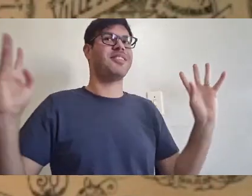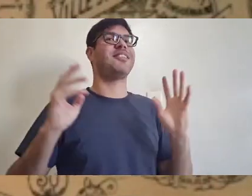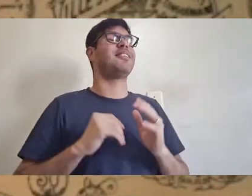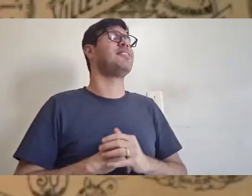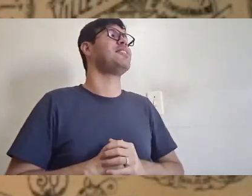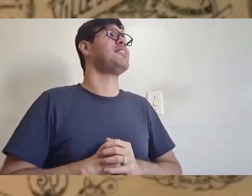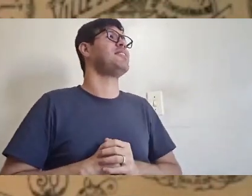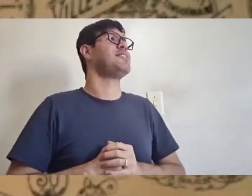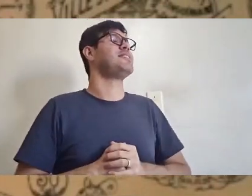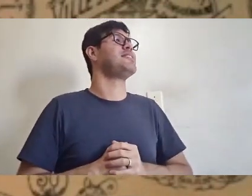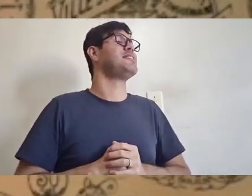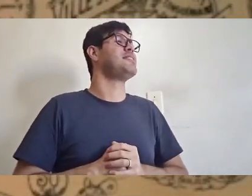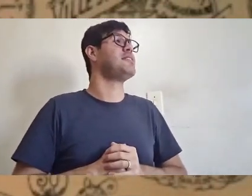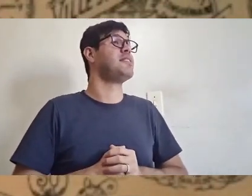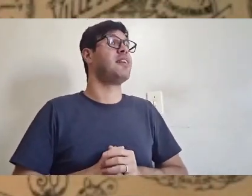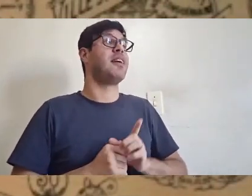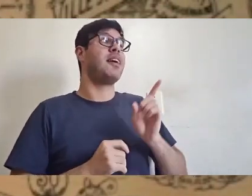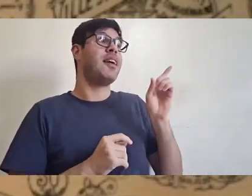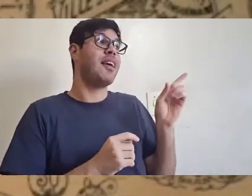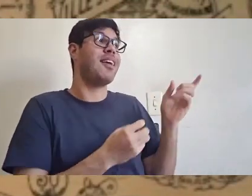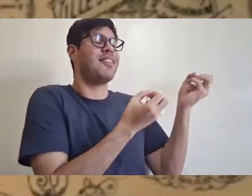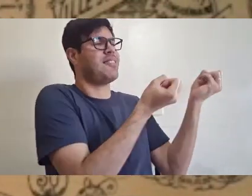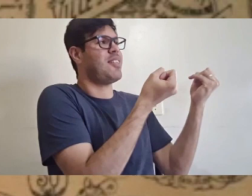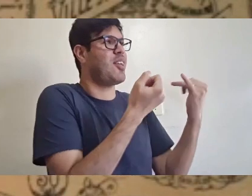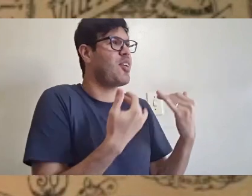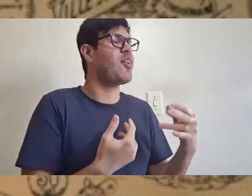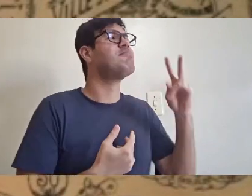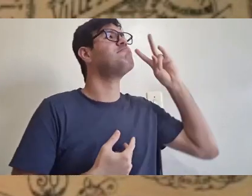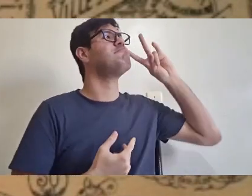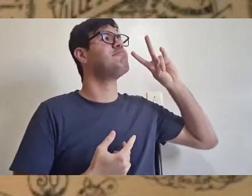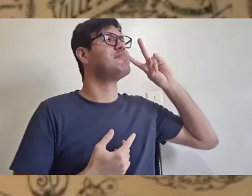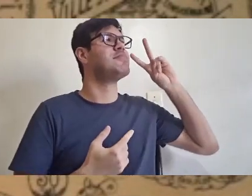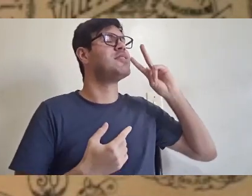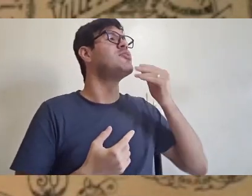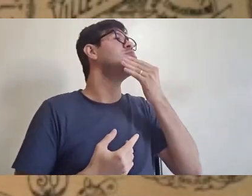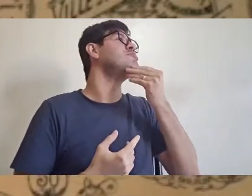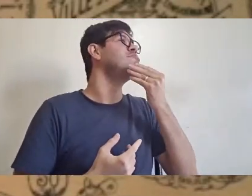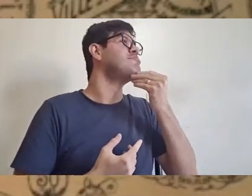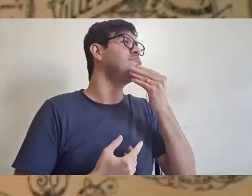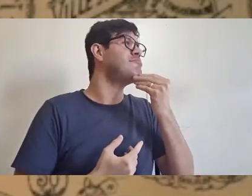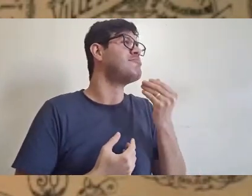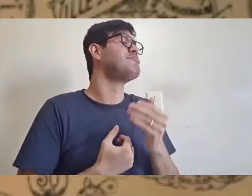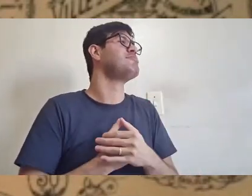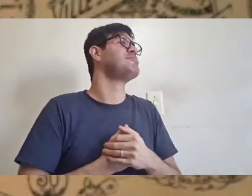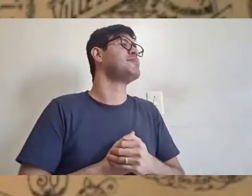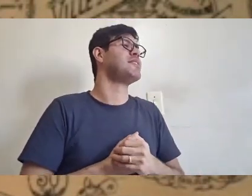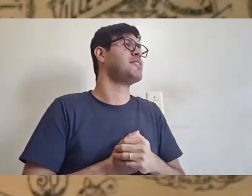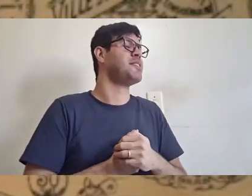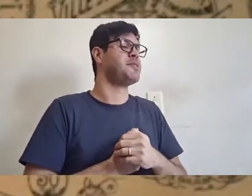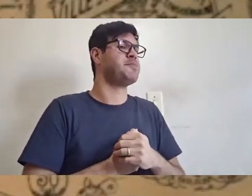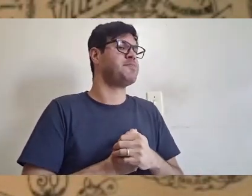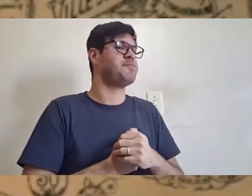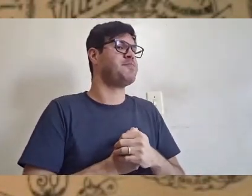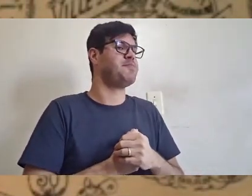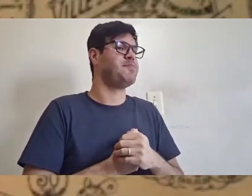você estava lá. E ele contou uma história, né? De um sujeito que tinha